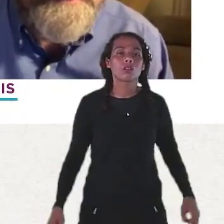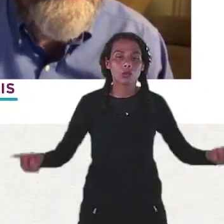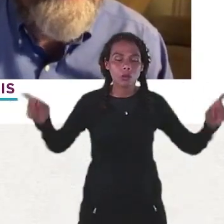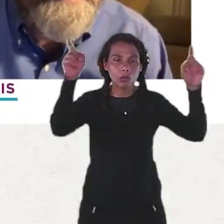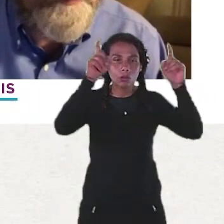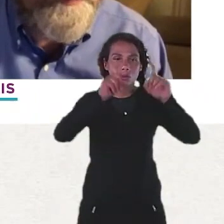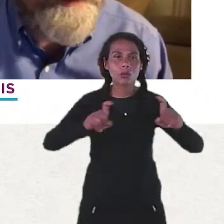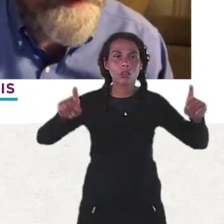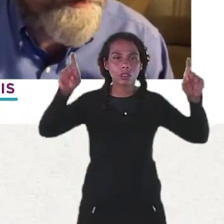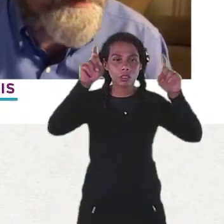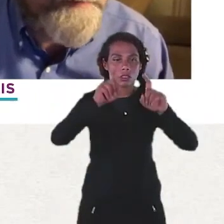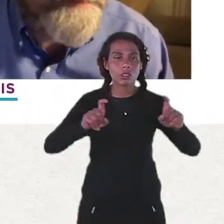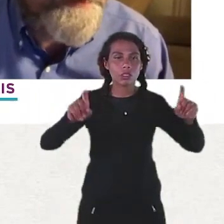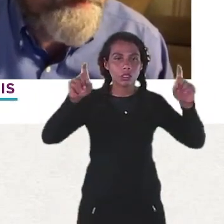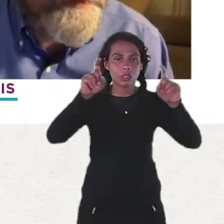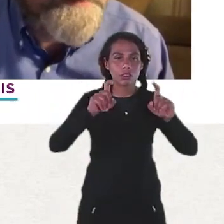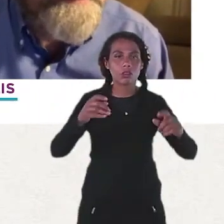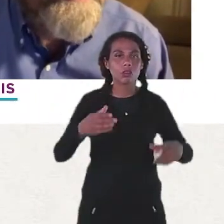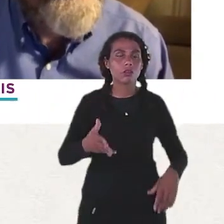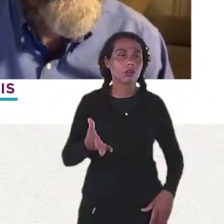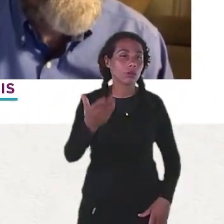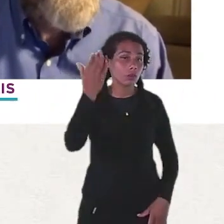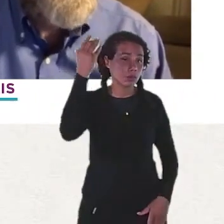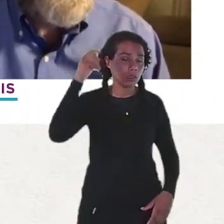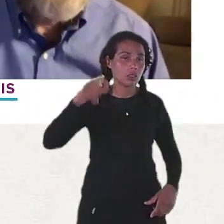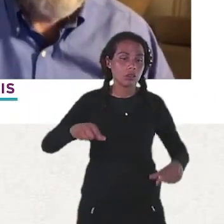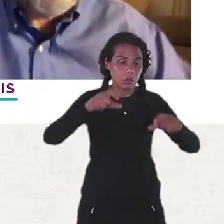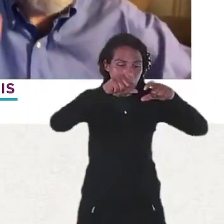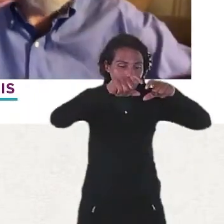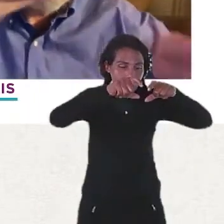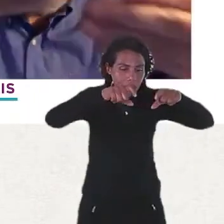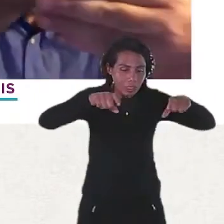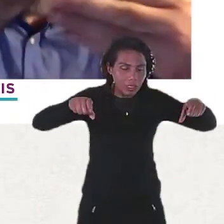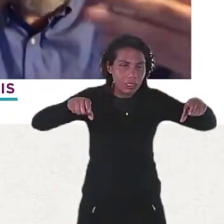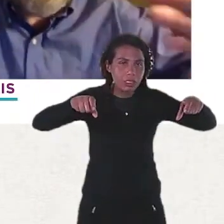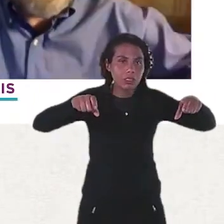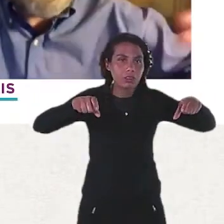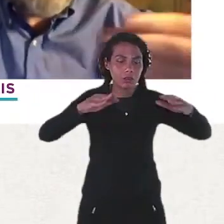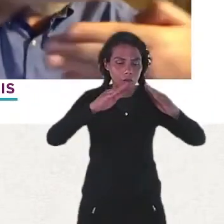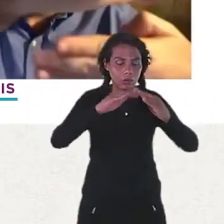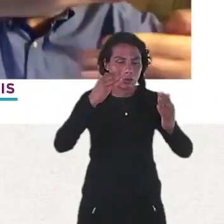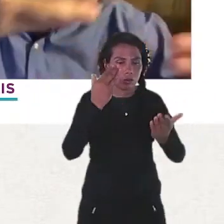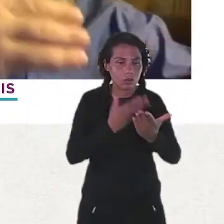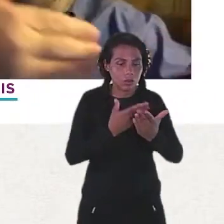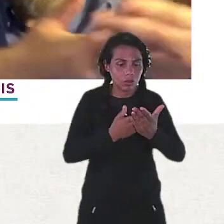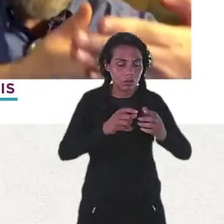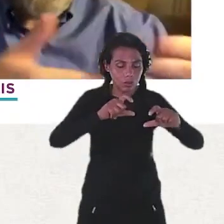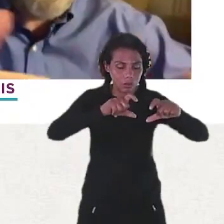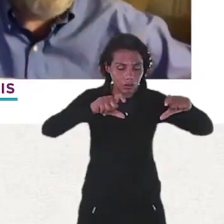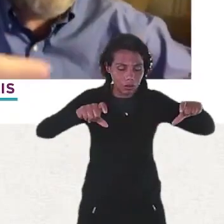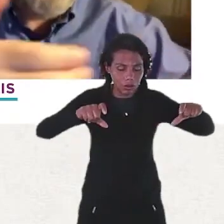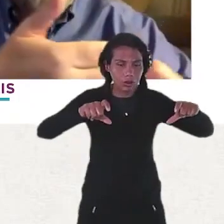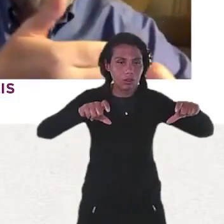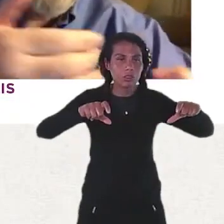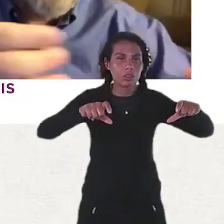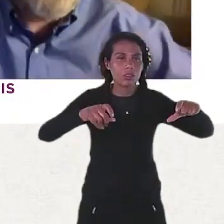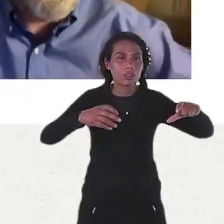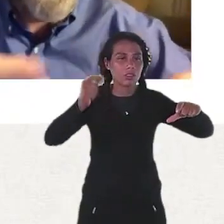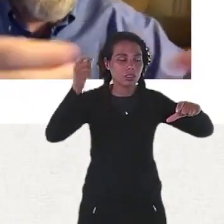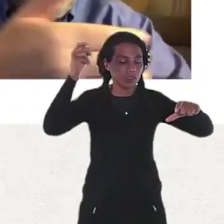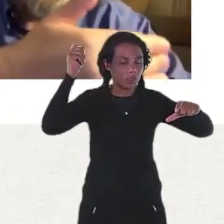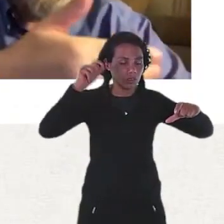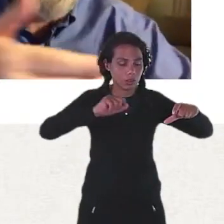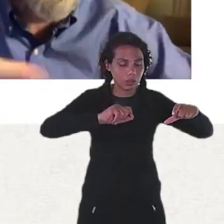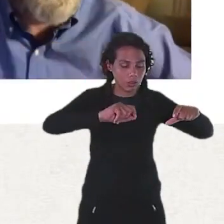não, era aquela régua de cálculo que a gente usava na escola. Né? Você mexia os componentes da régua para achar o logaritmo,